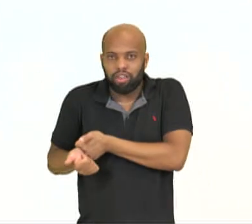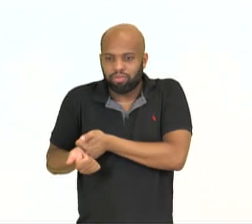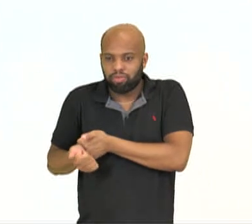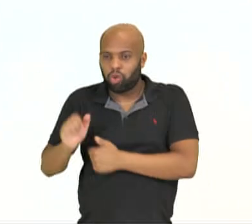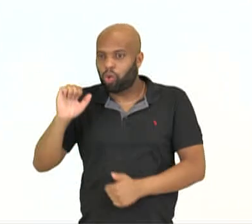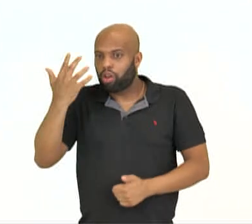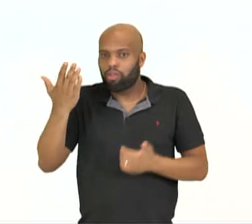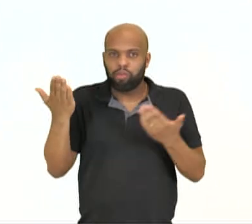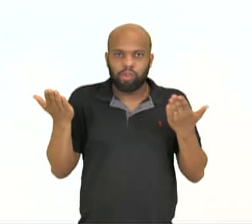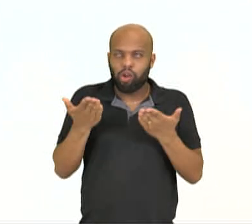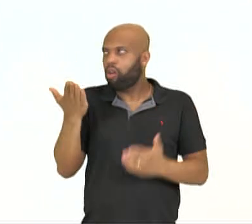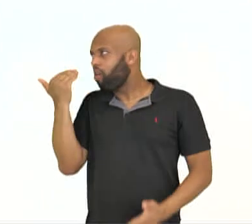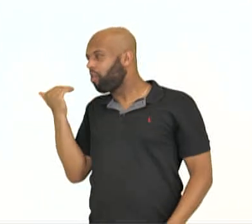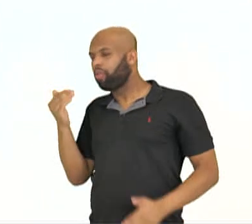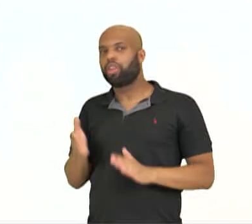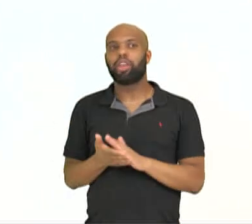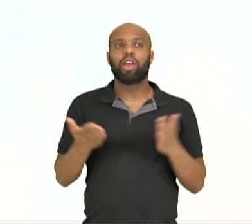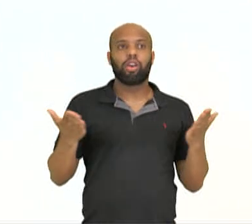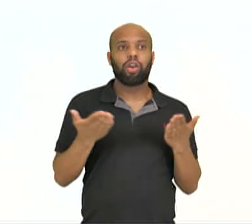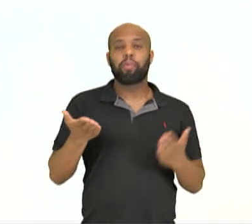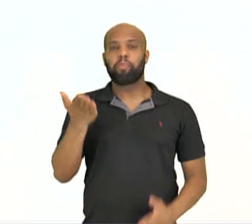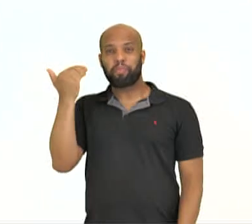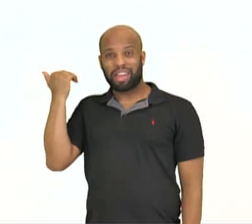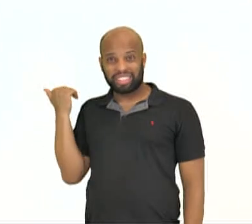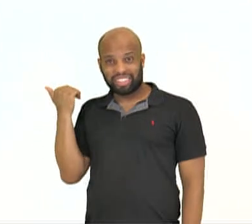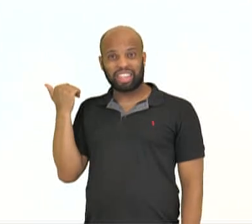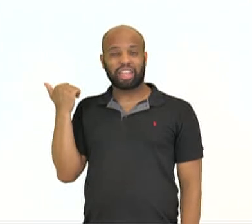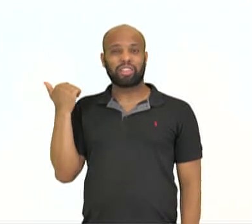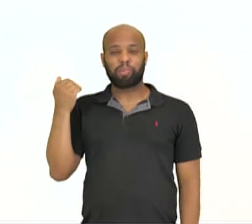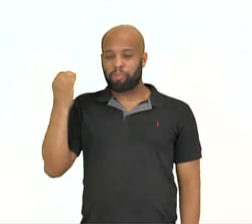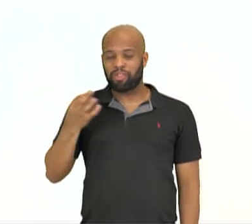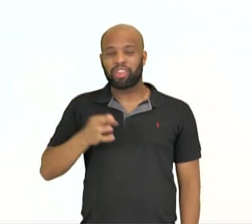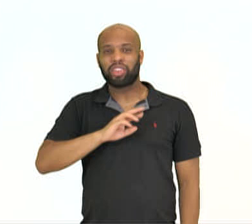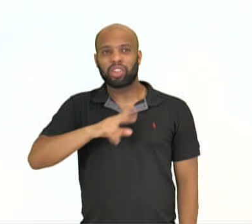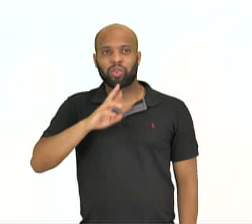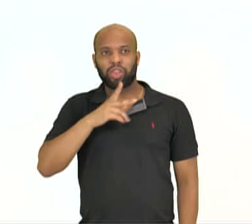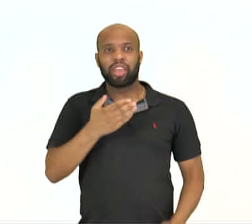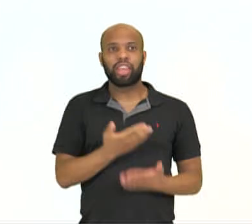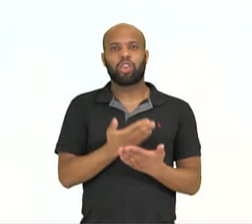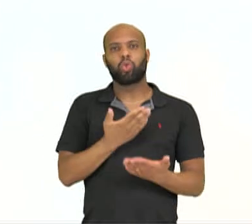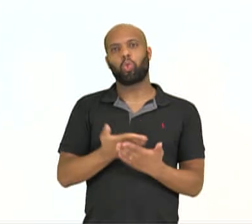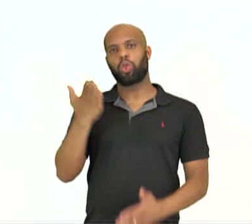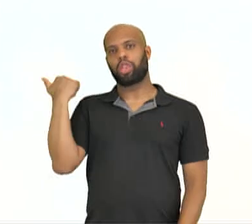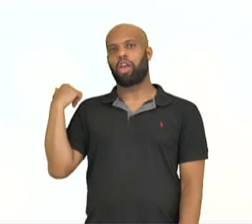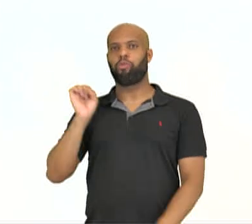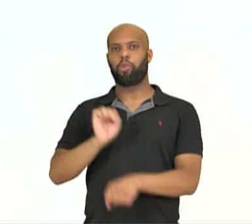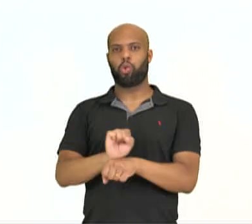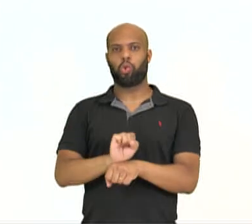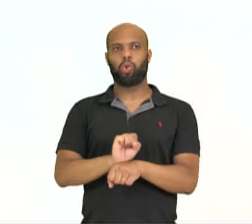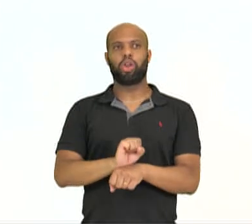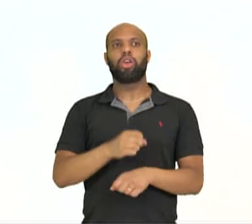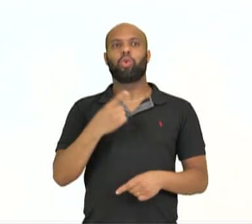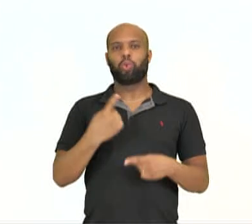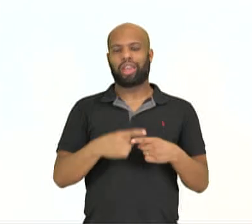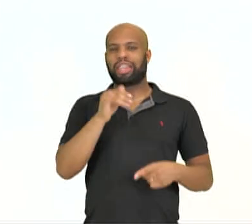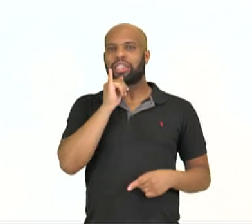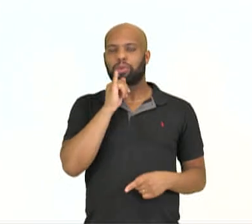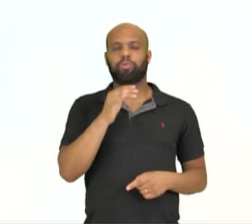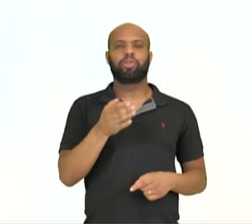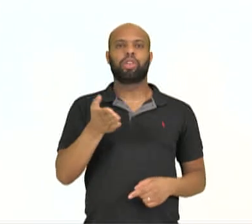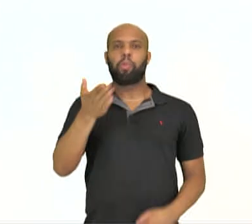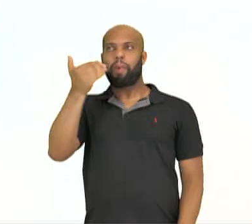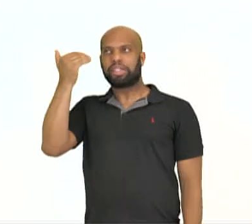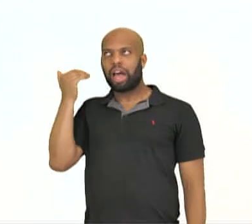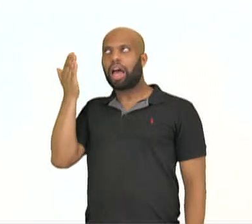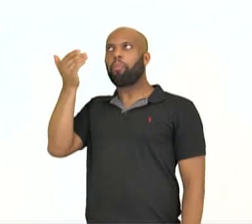acontecer. Pretérito imperfeito. Estudava. Expressa uma ação contínua, né? Ocorrida no